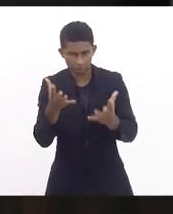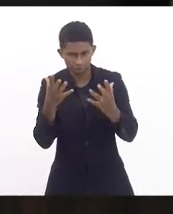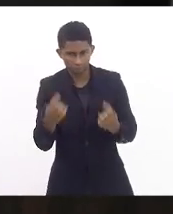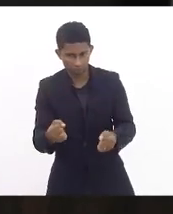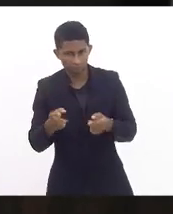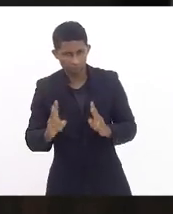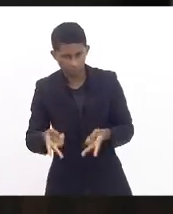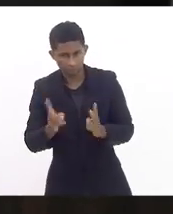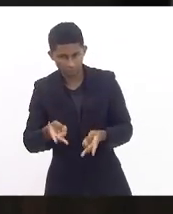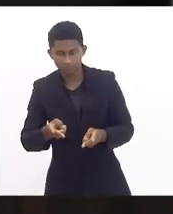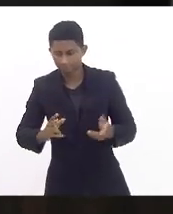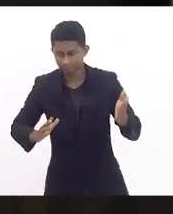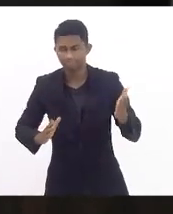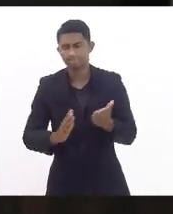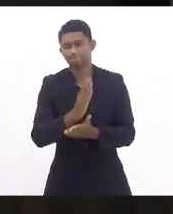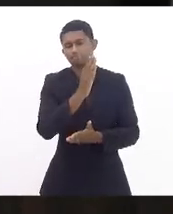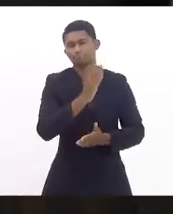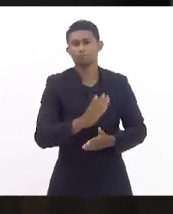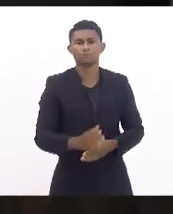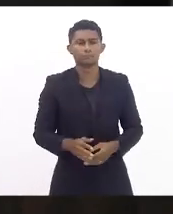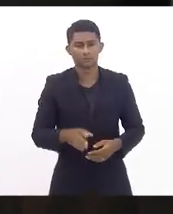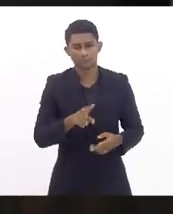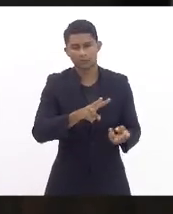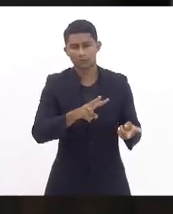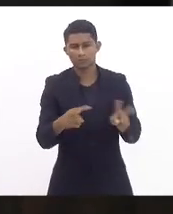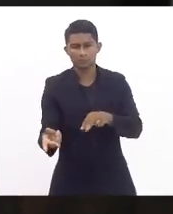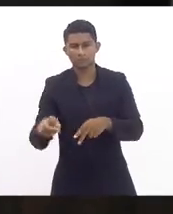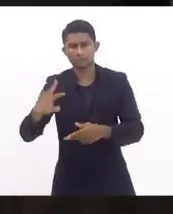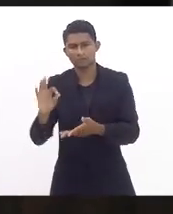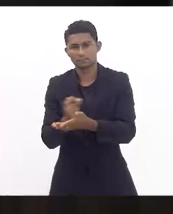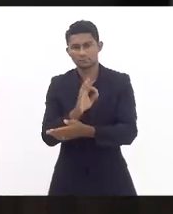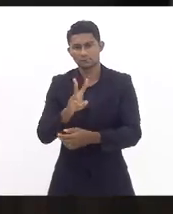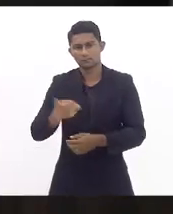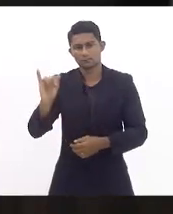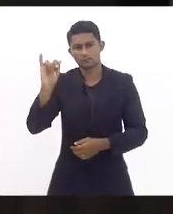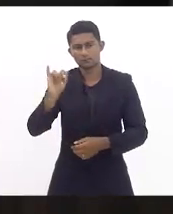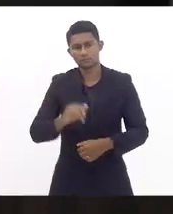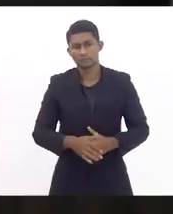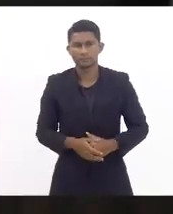estão. Aprovado, vai ao autógrafo.